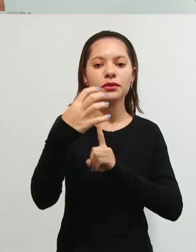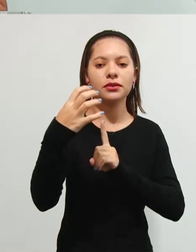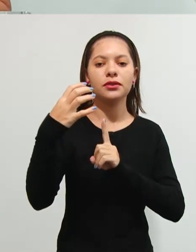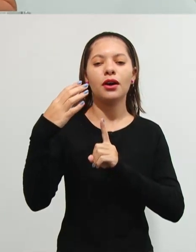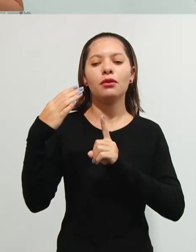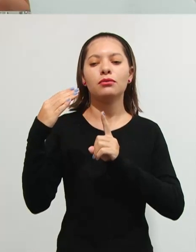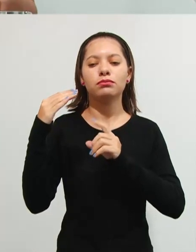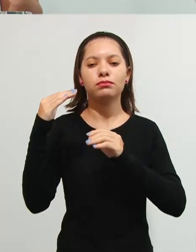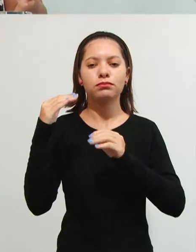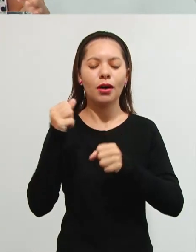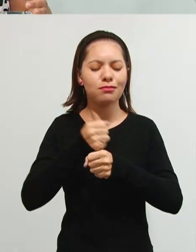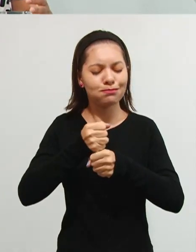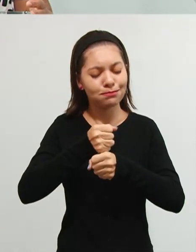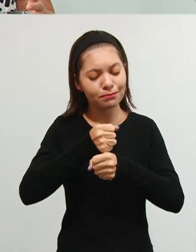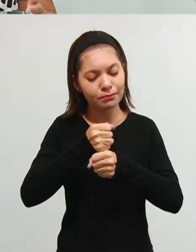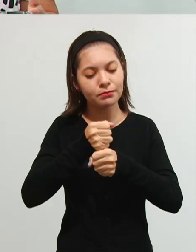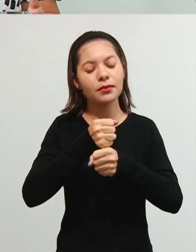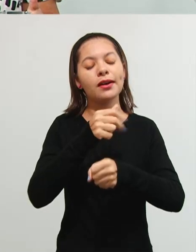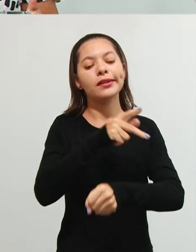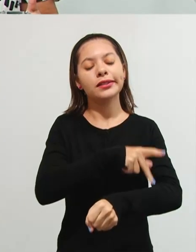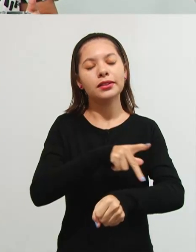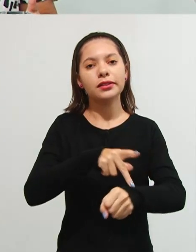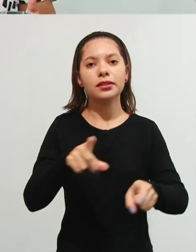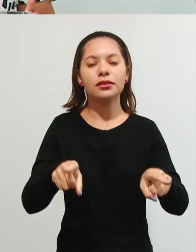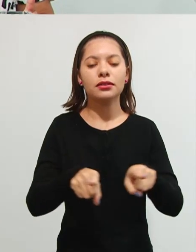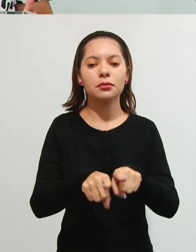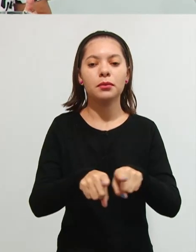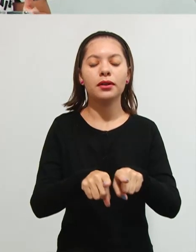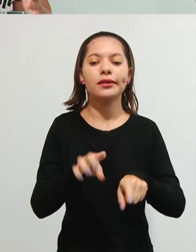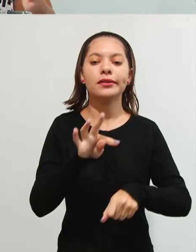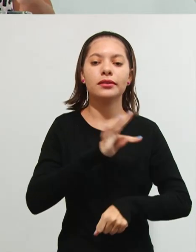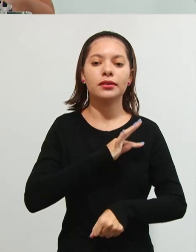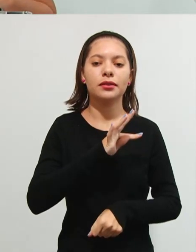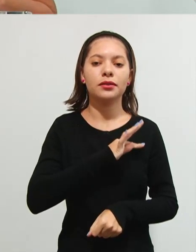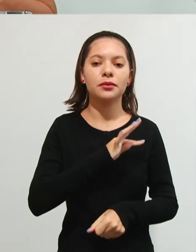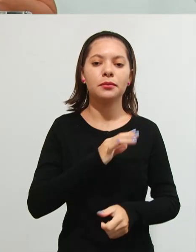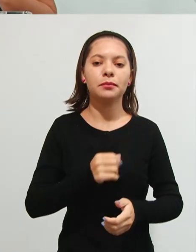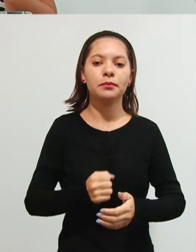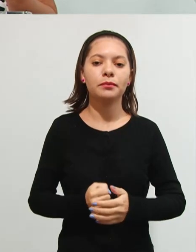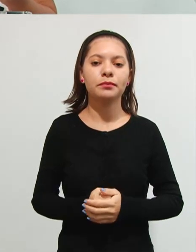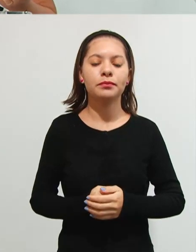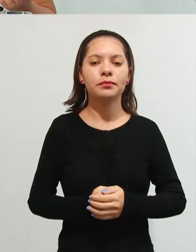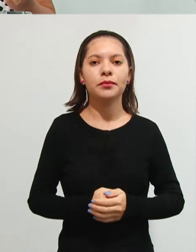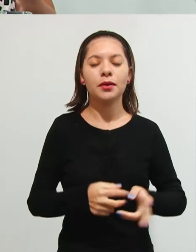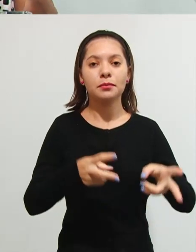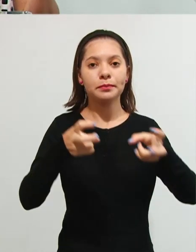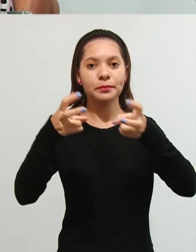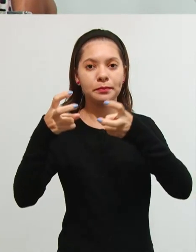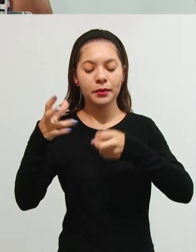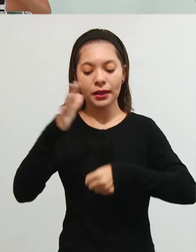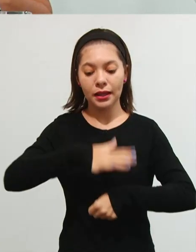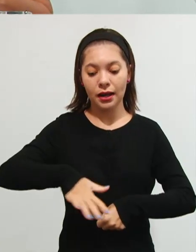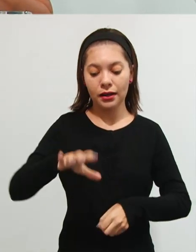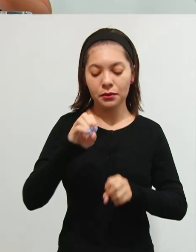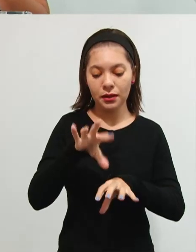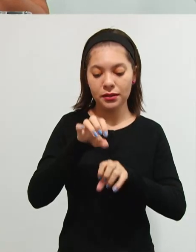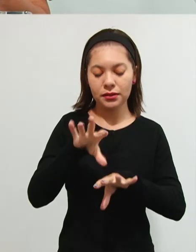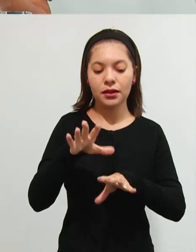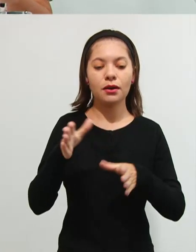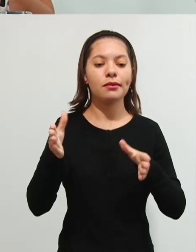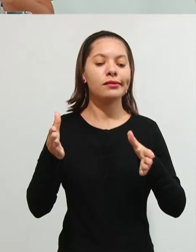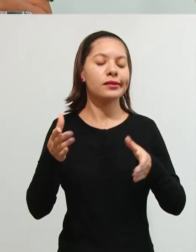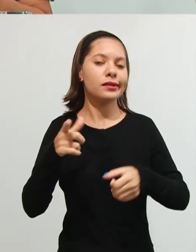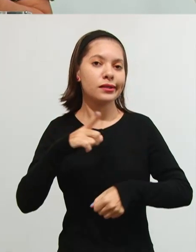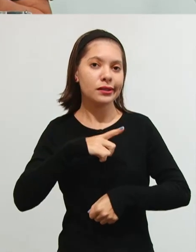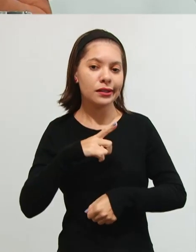muito tempo a pedagogia e a tendência tecnicista. Nós podemos observar que dentro da educação ainda há